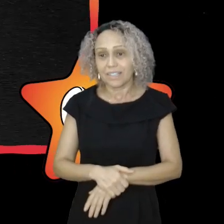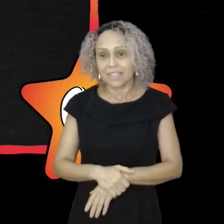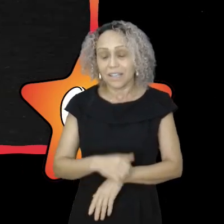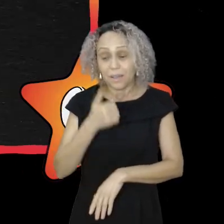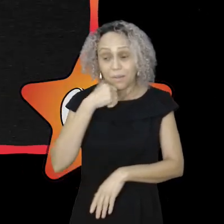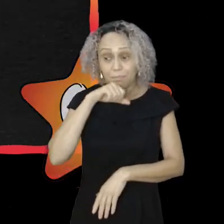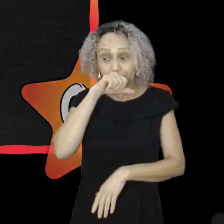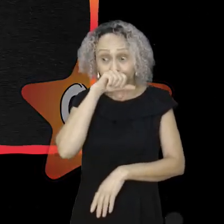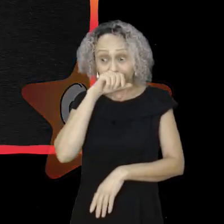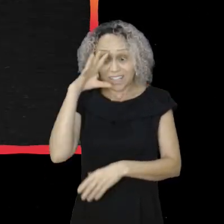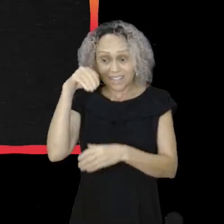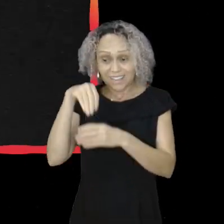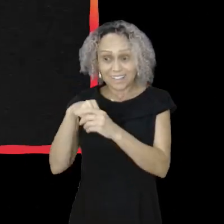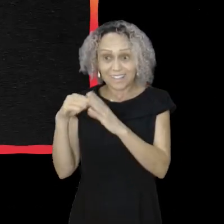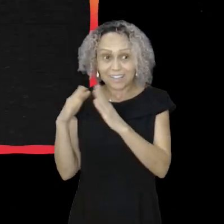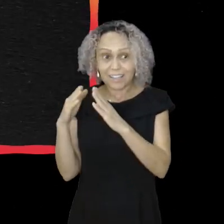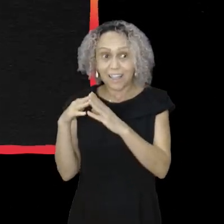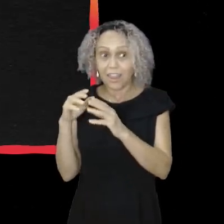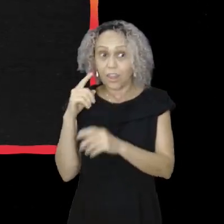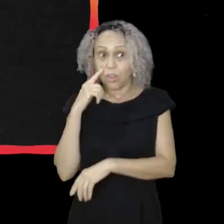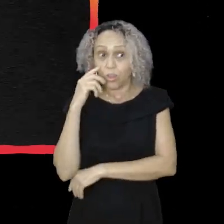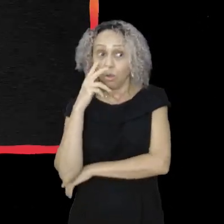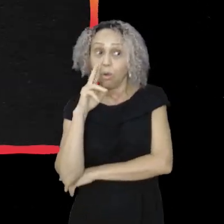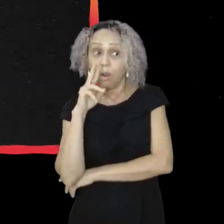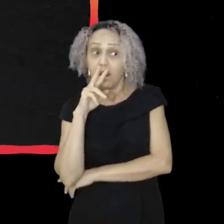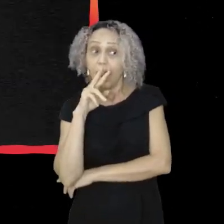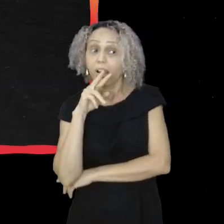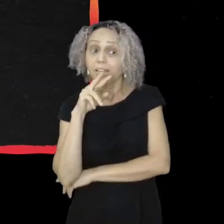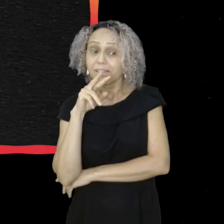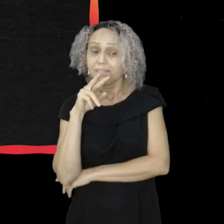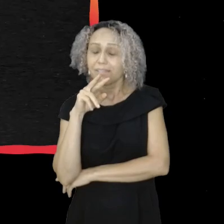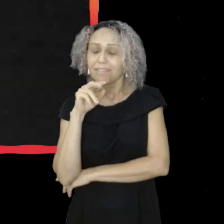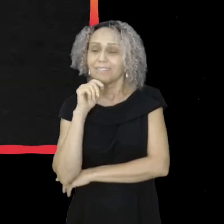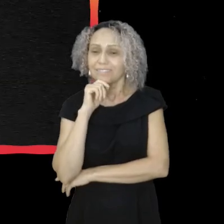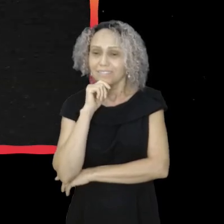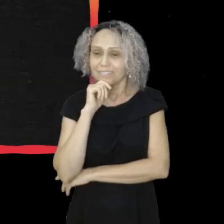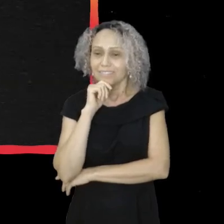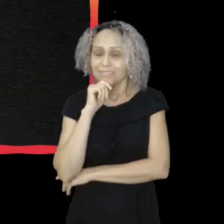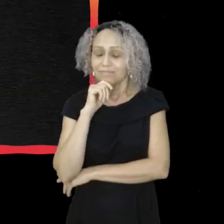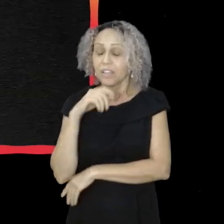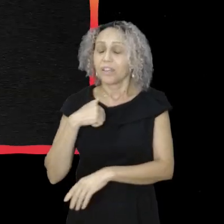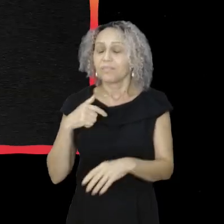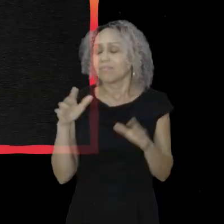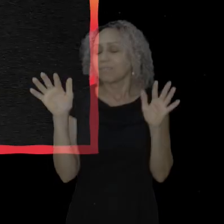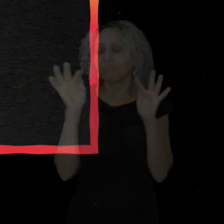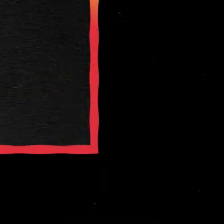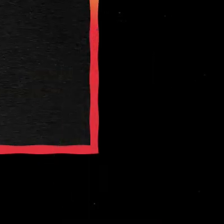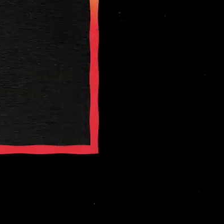gente. Ai. Gente, eu fiquei muito feliz.